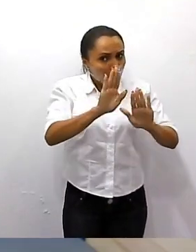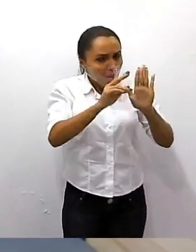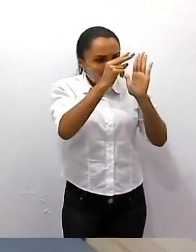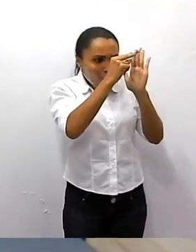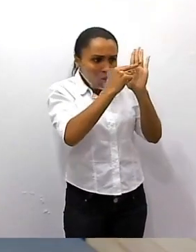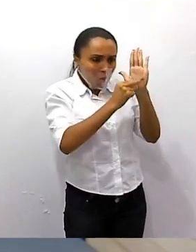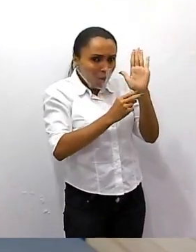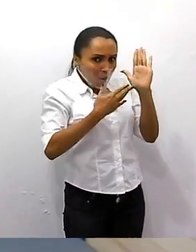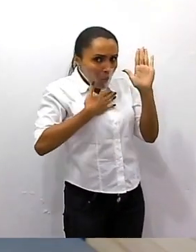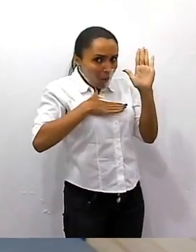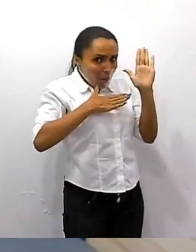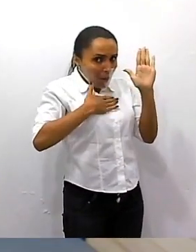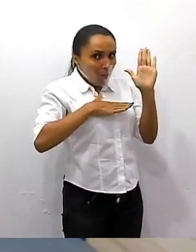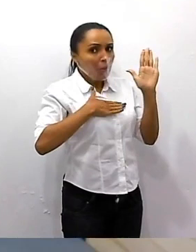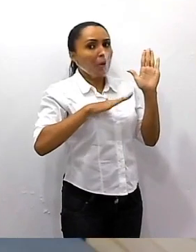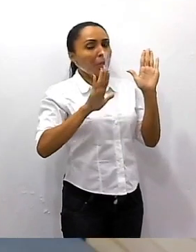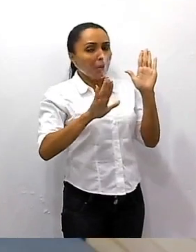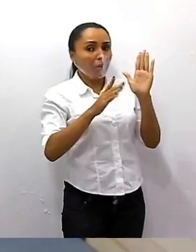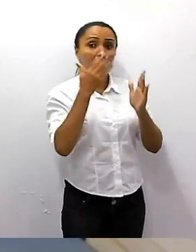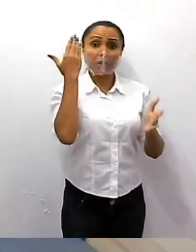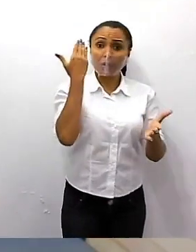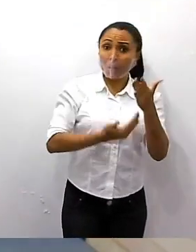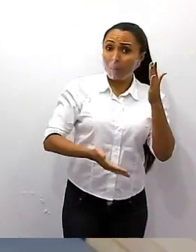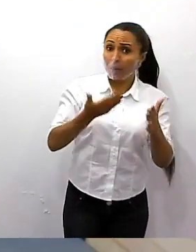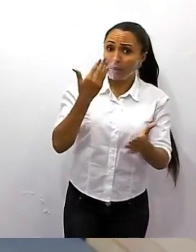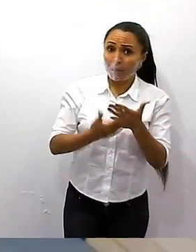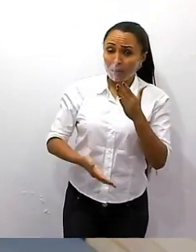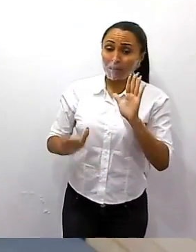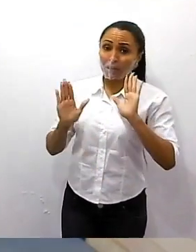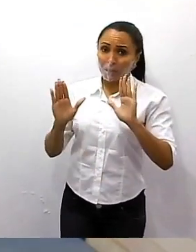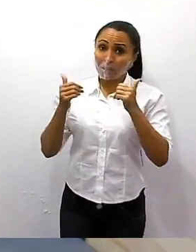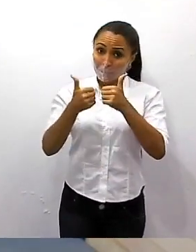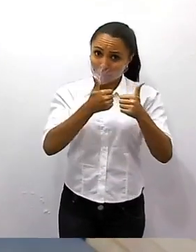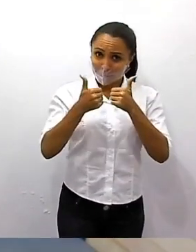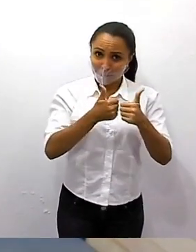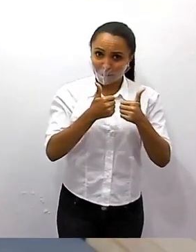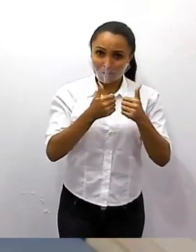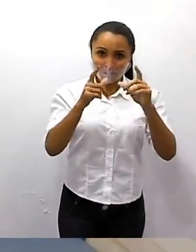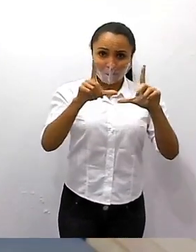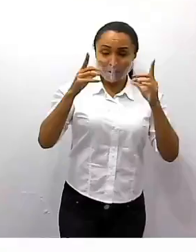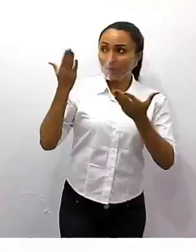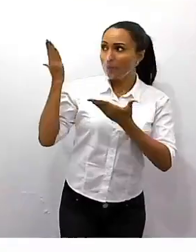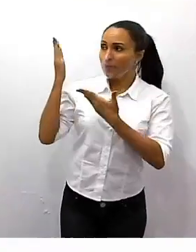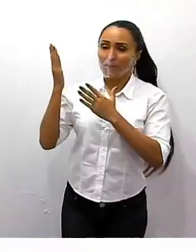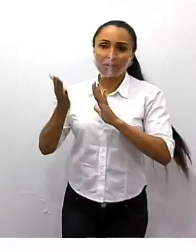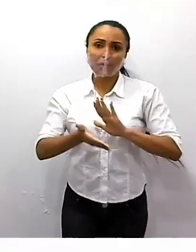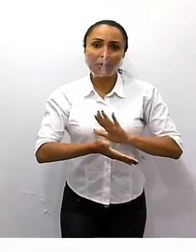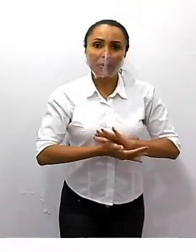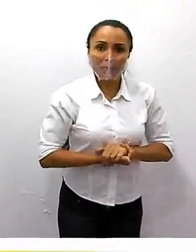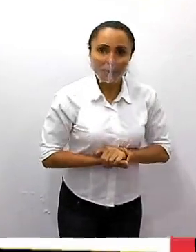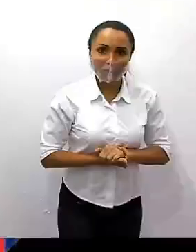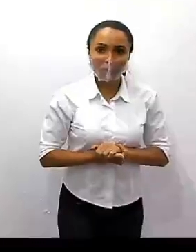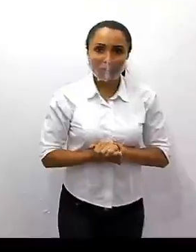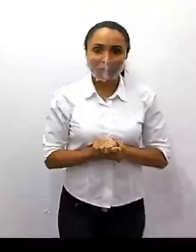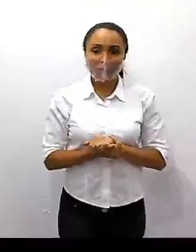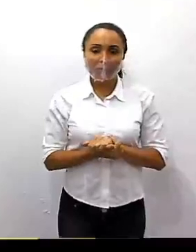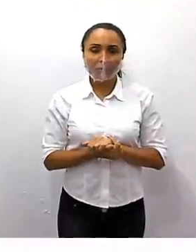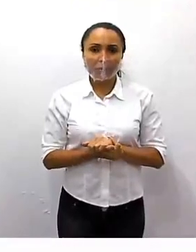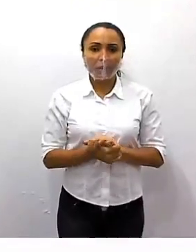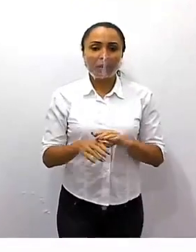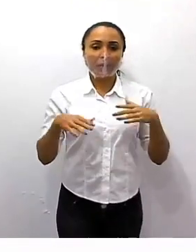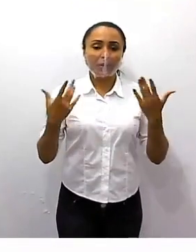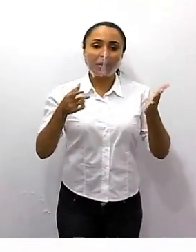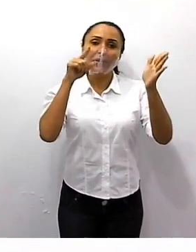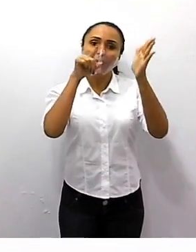cautelosa, com calma, para a gente não perder nenhuma questão. Beleza? Tela cheia para a gente ver agora as questões,